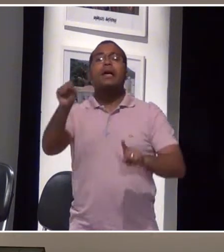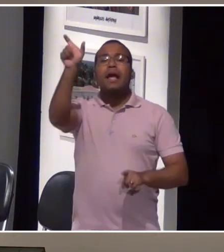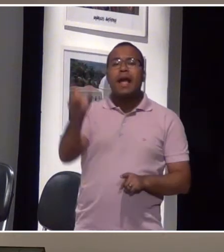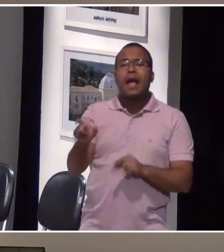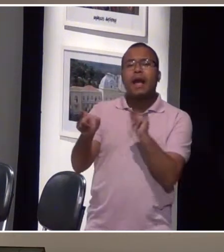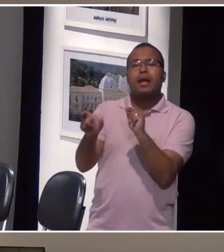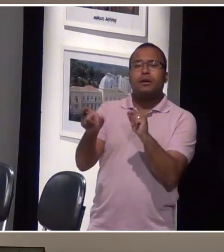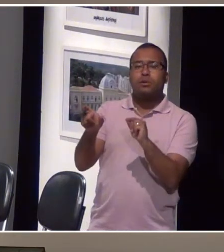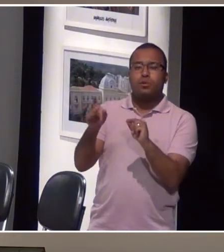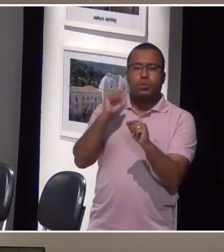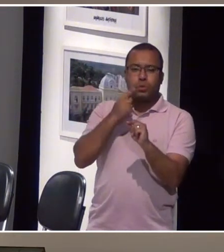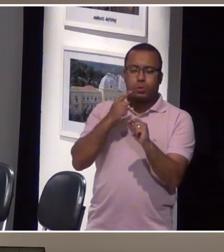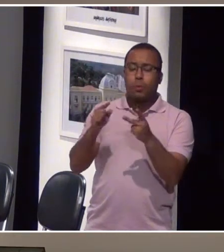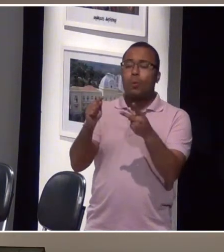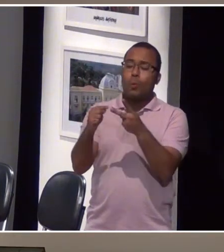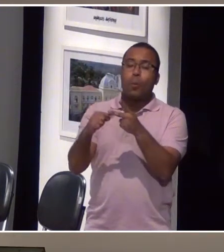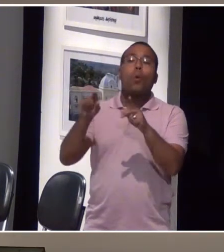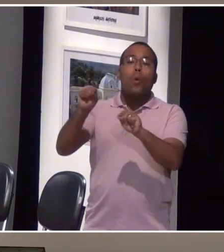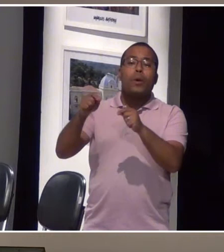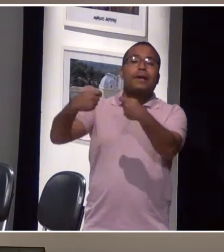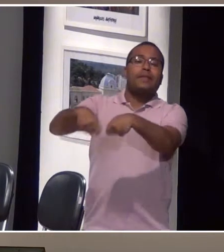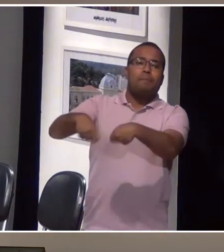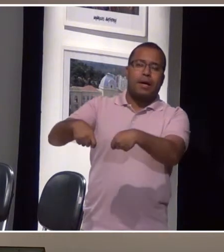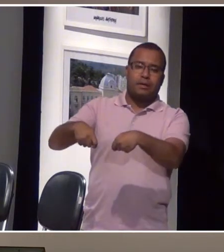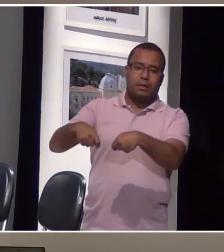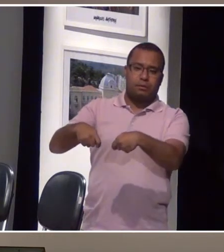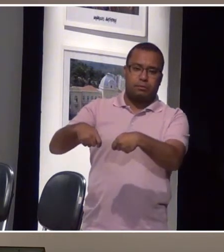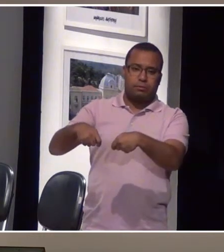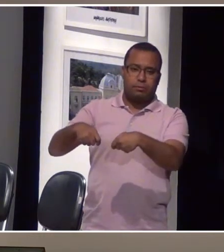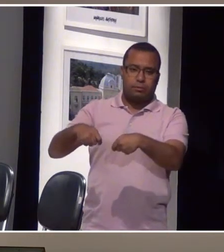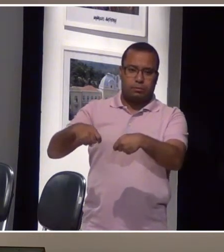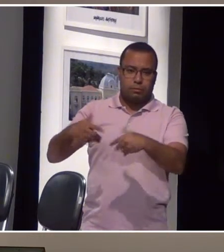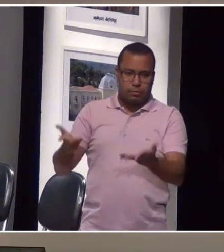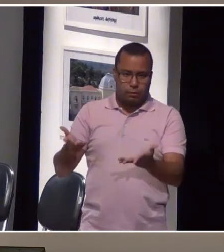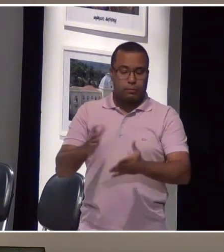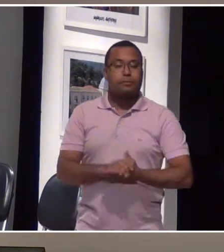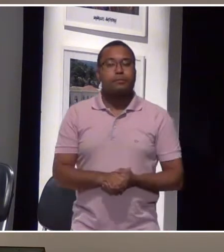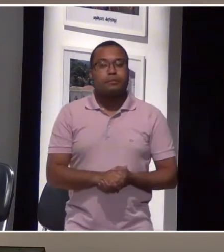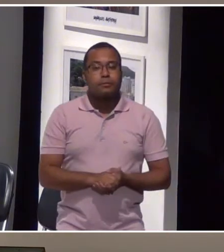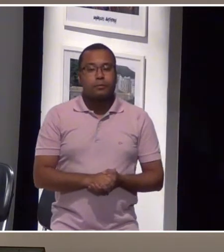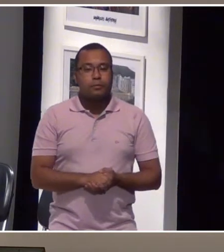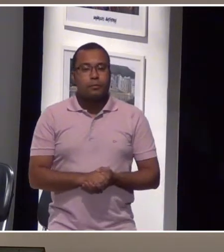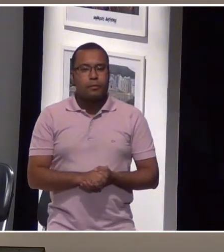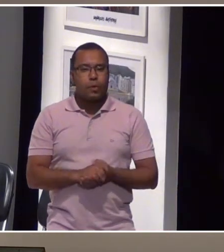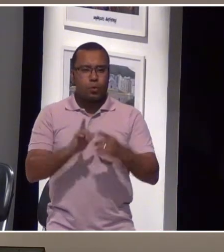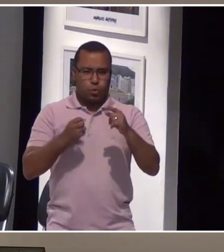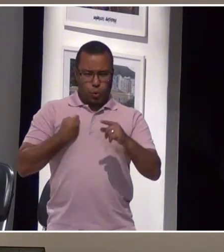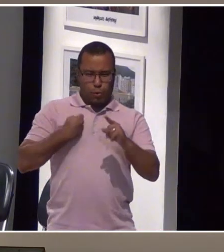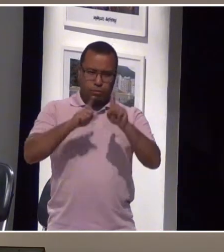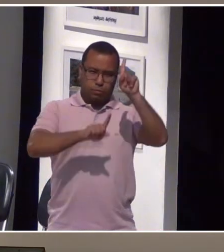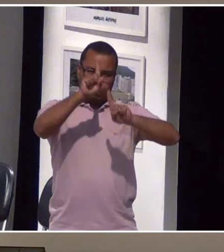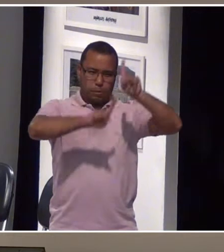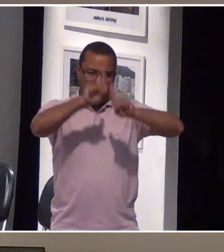são e que demandas certas populações trazem. Essa questão dos números,